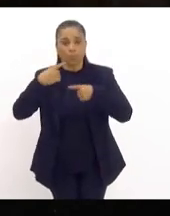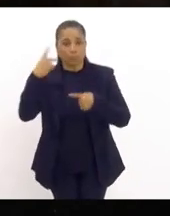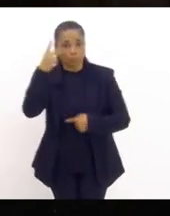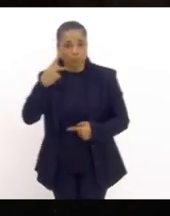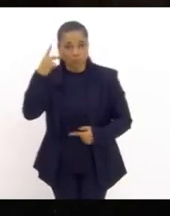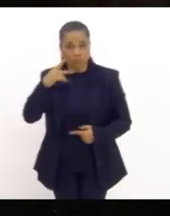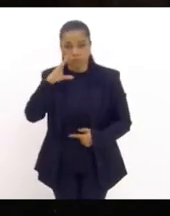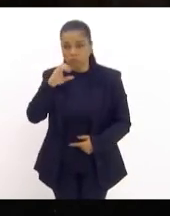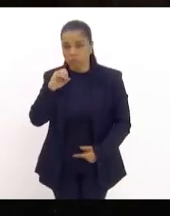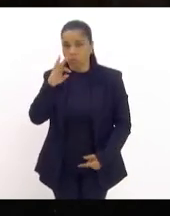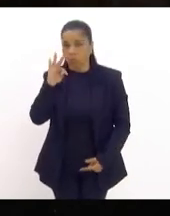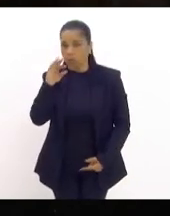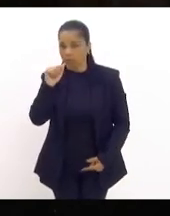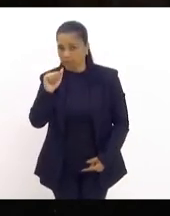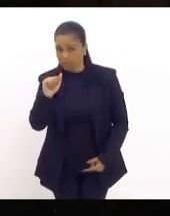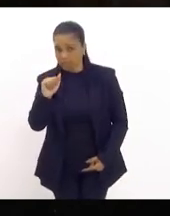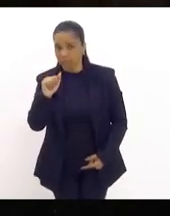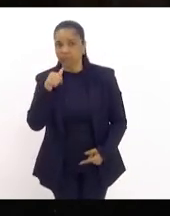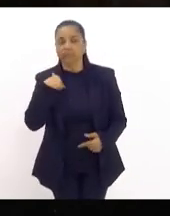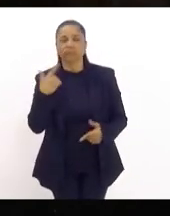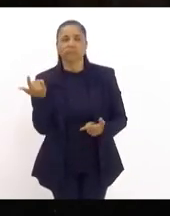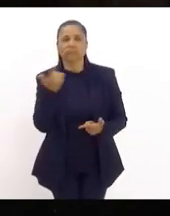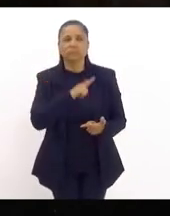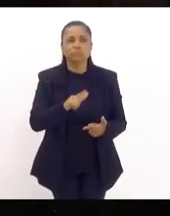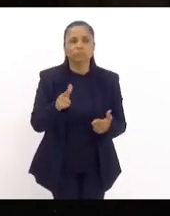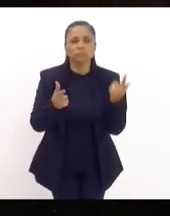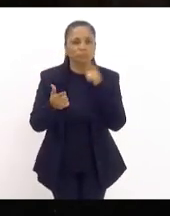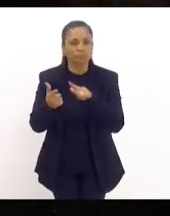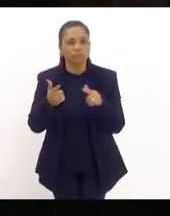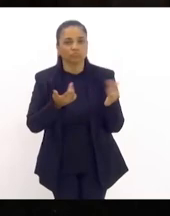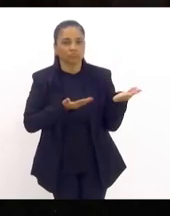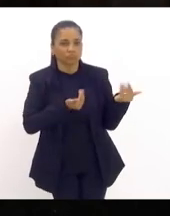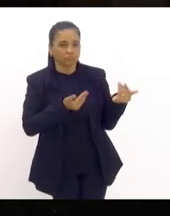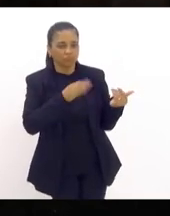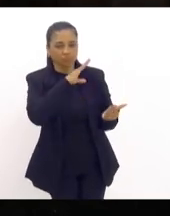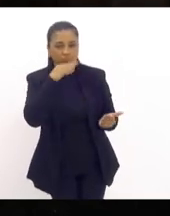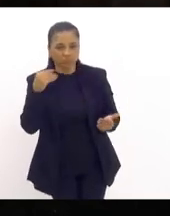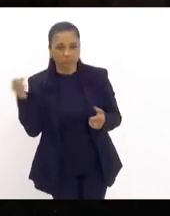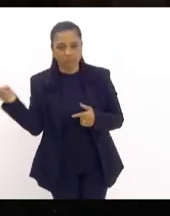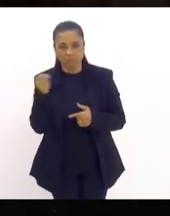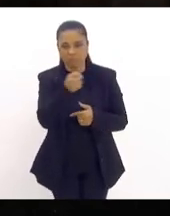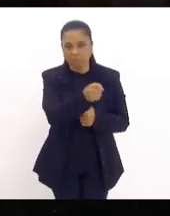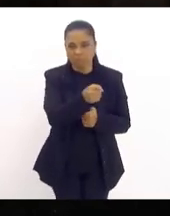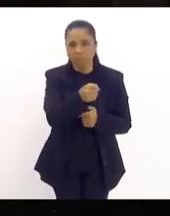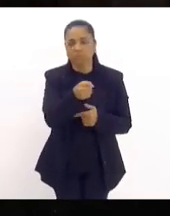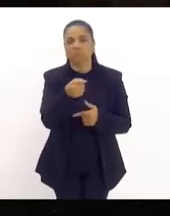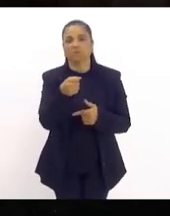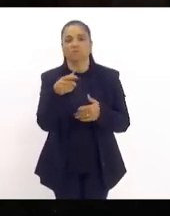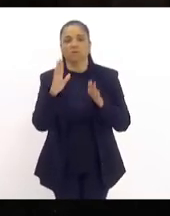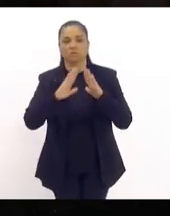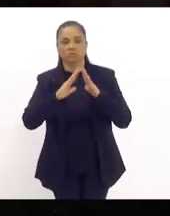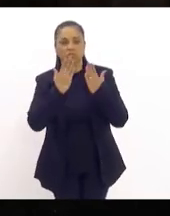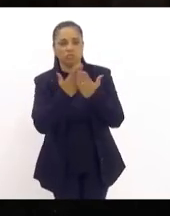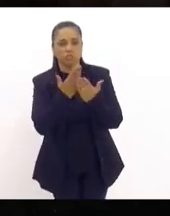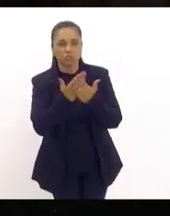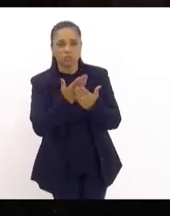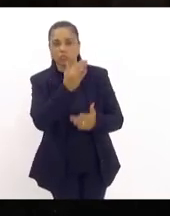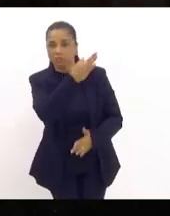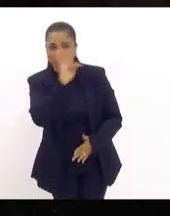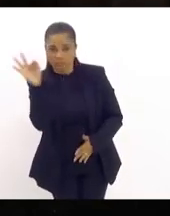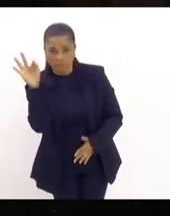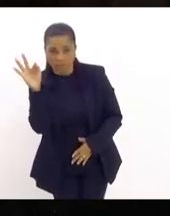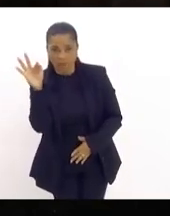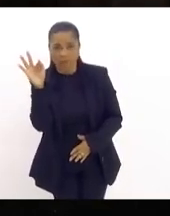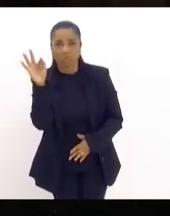anos, a gente conseguiu fazer com que a nossa juventude negra e periférica adentrasse aos bancos escolares das universidades.